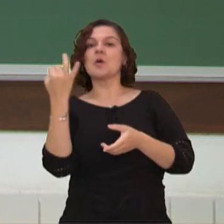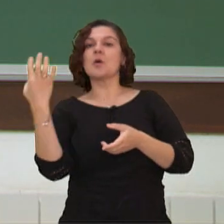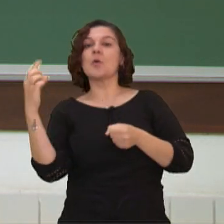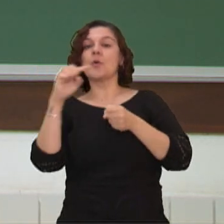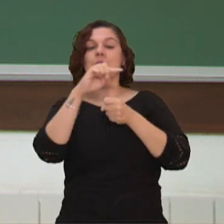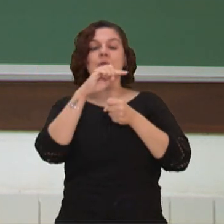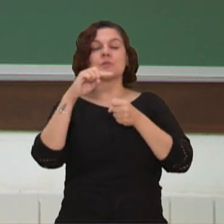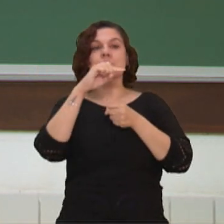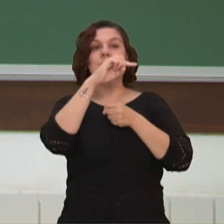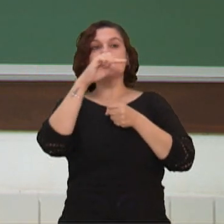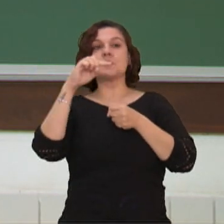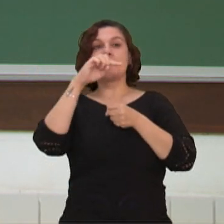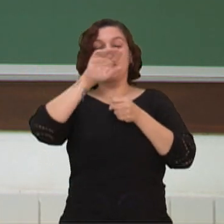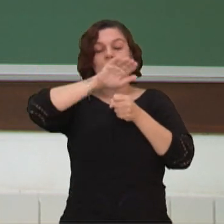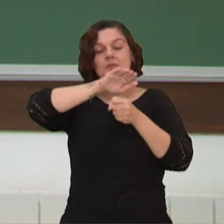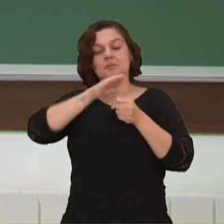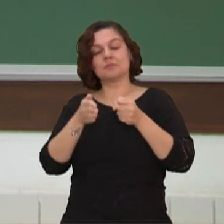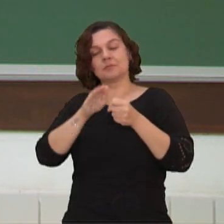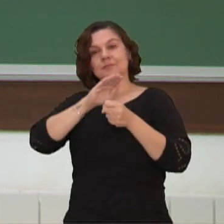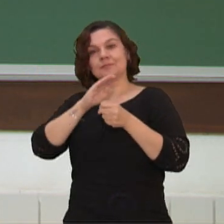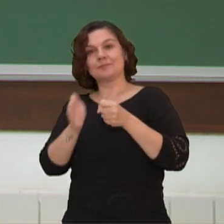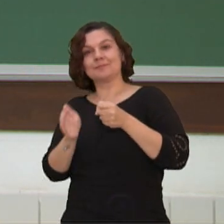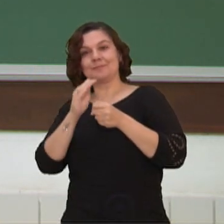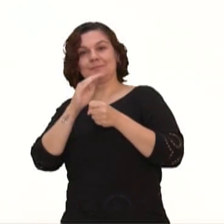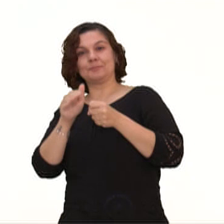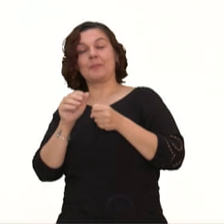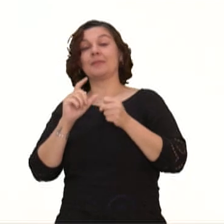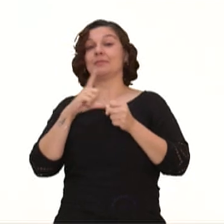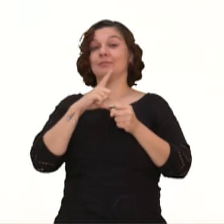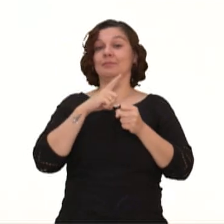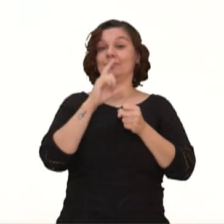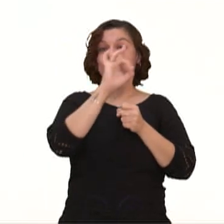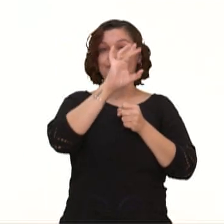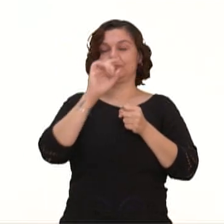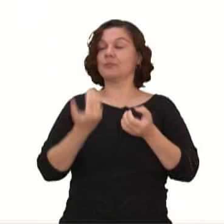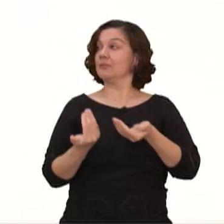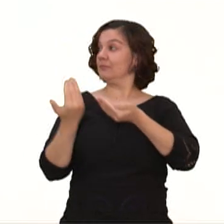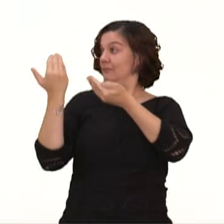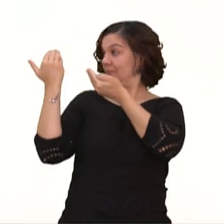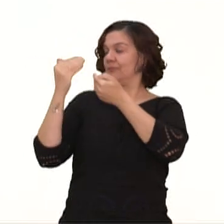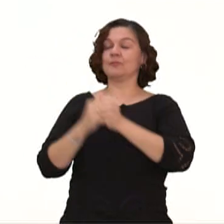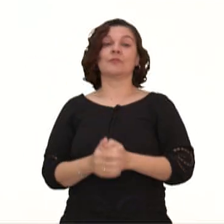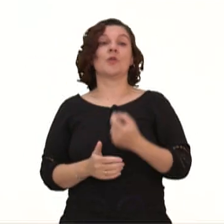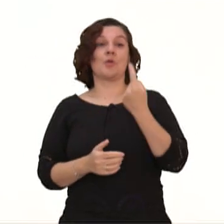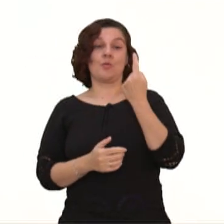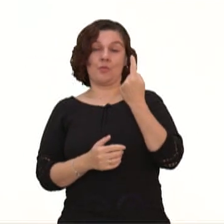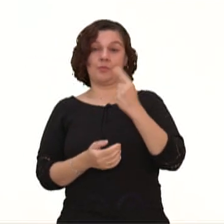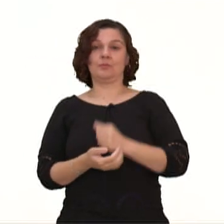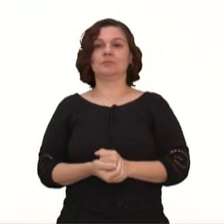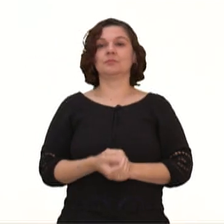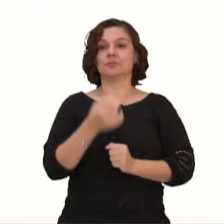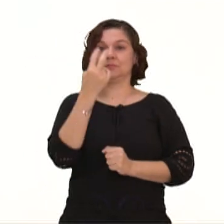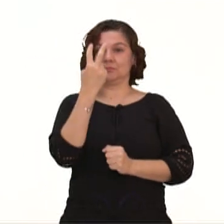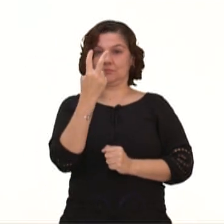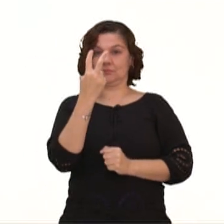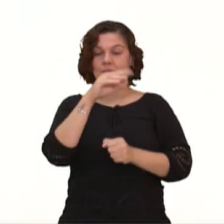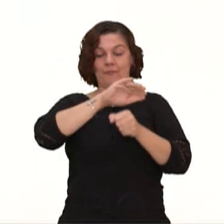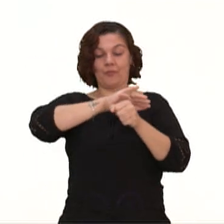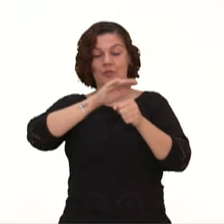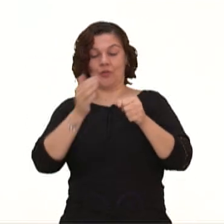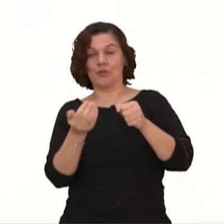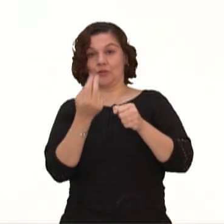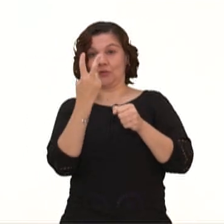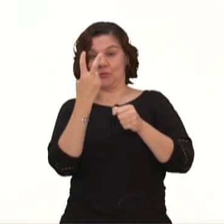quantas cadeiras, quantas vagas para elétrons cada camada tem. O nível 1, a camada K, tem vaga